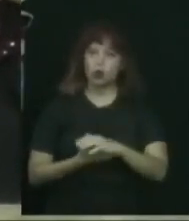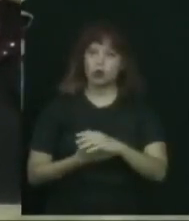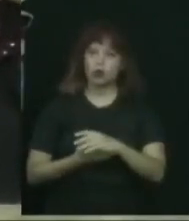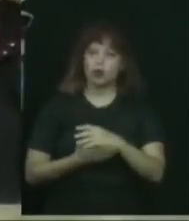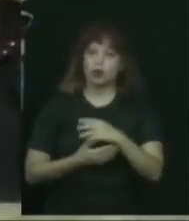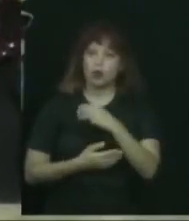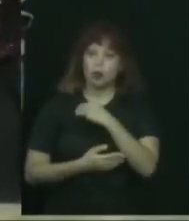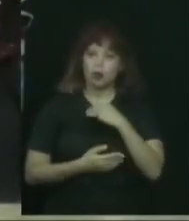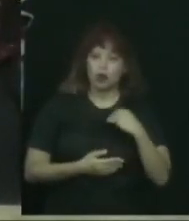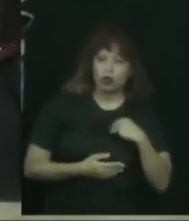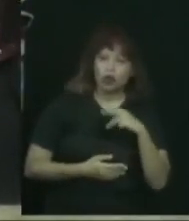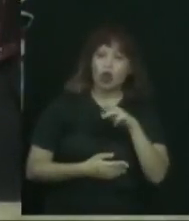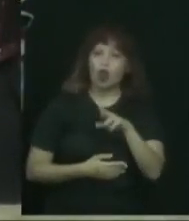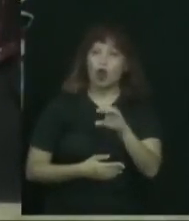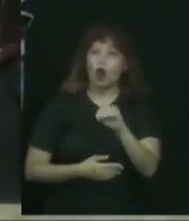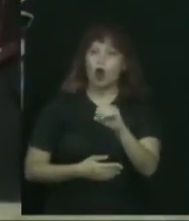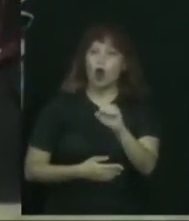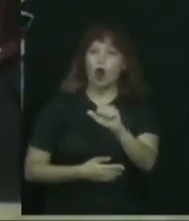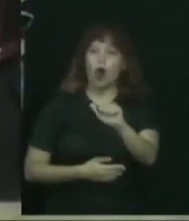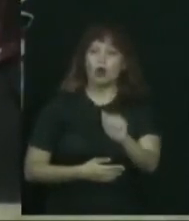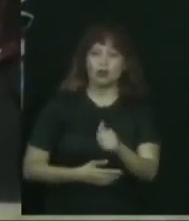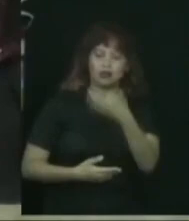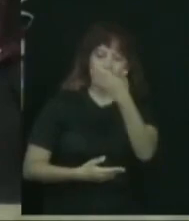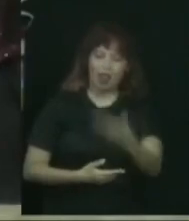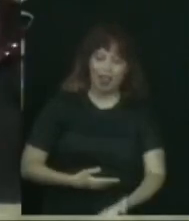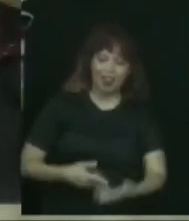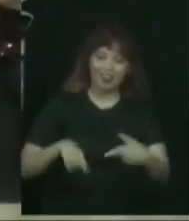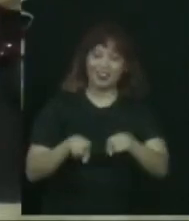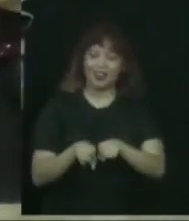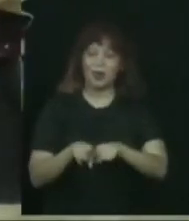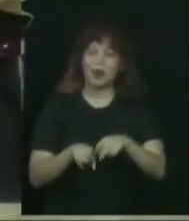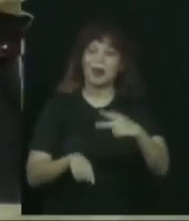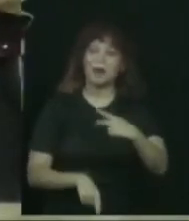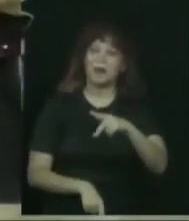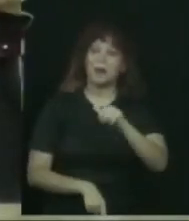a sua presença nessa solenidade e que Paulo Roberto